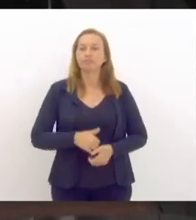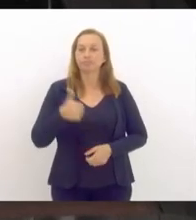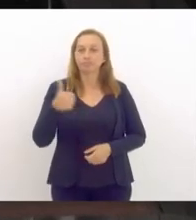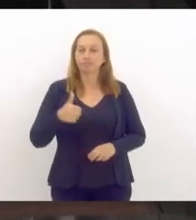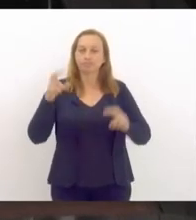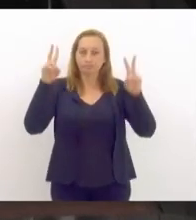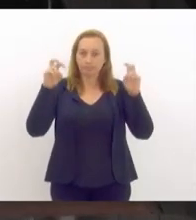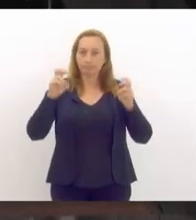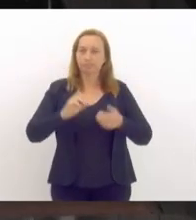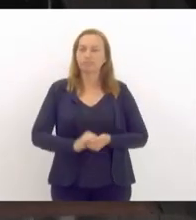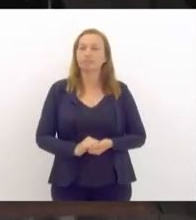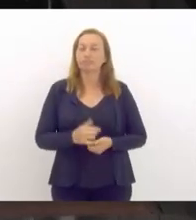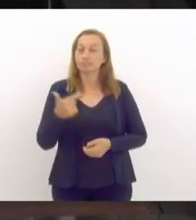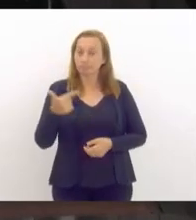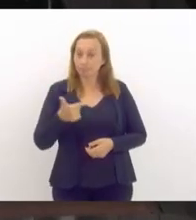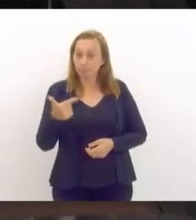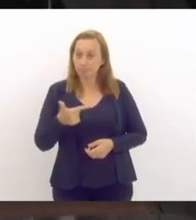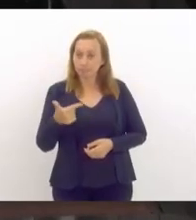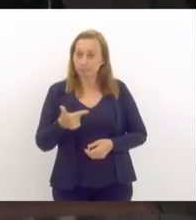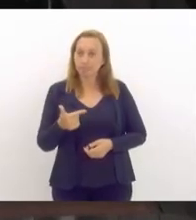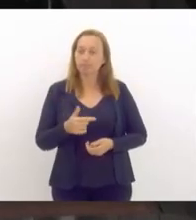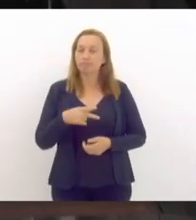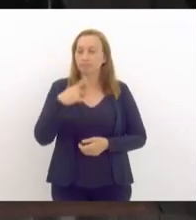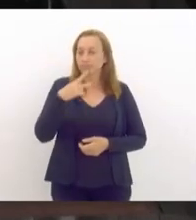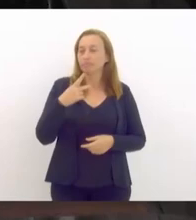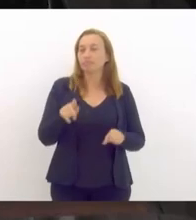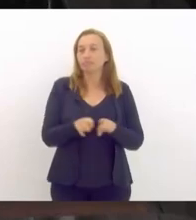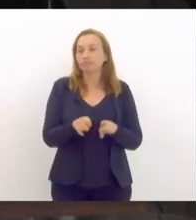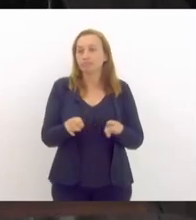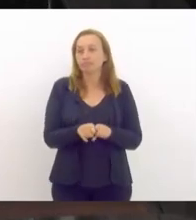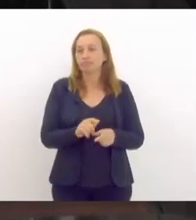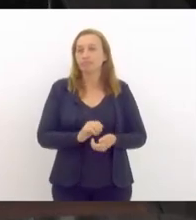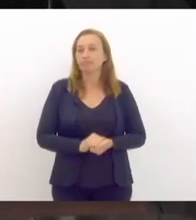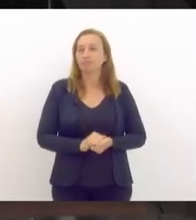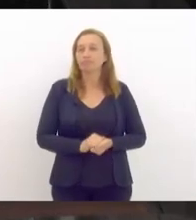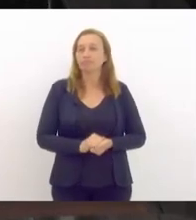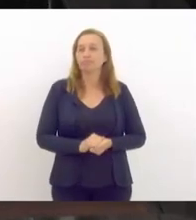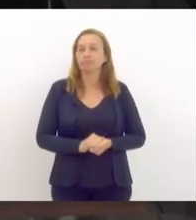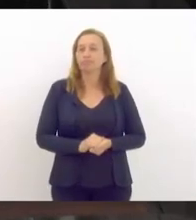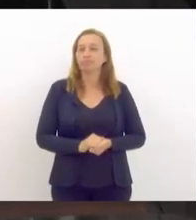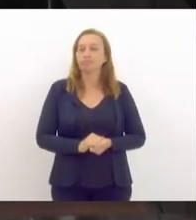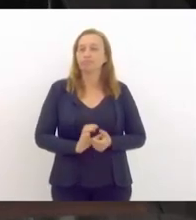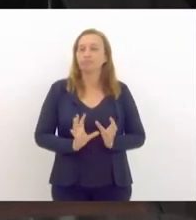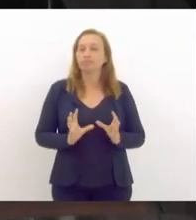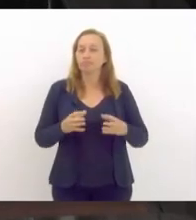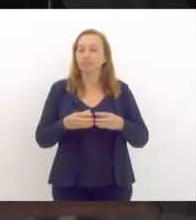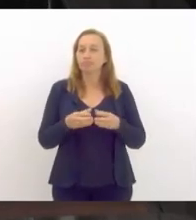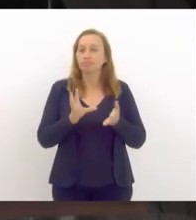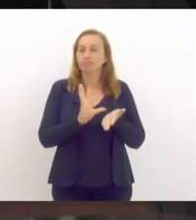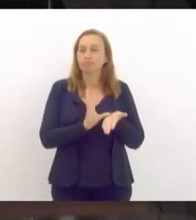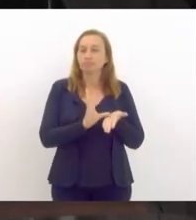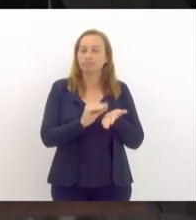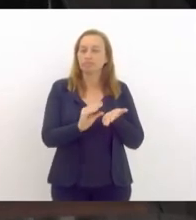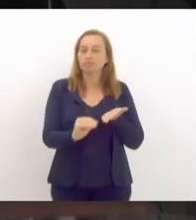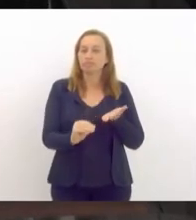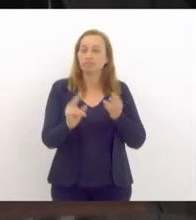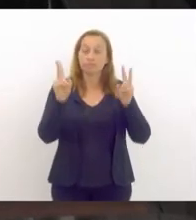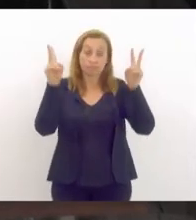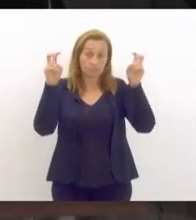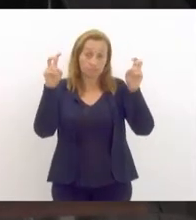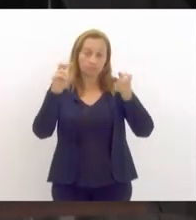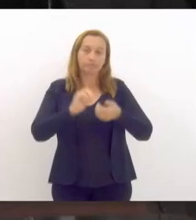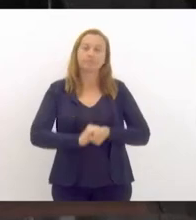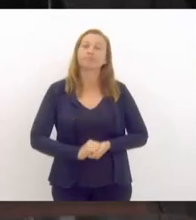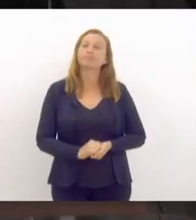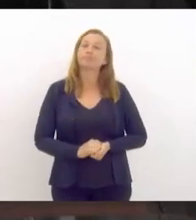questão segunda questão que eu quero aqui levantar também são um conjunto de pautas que vão